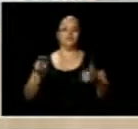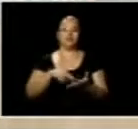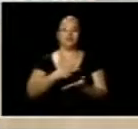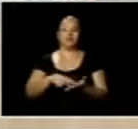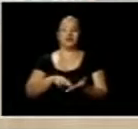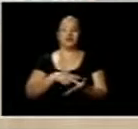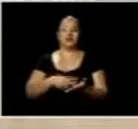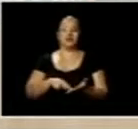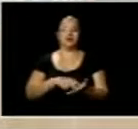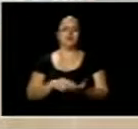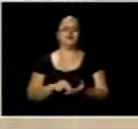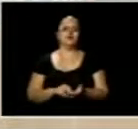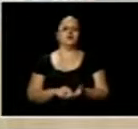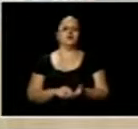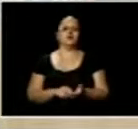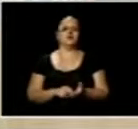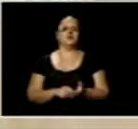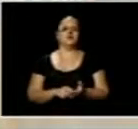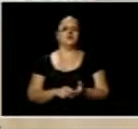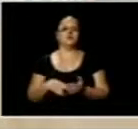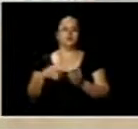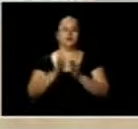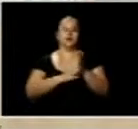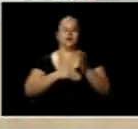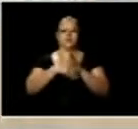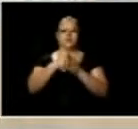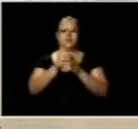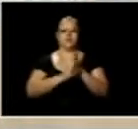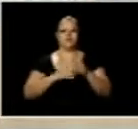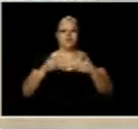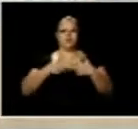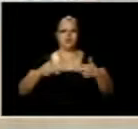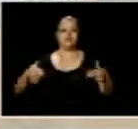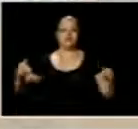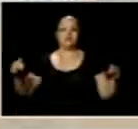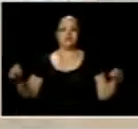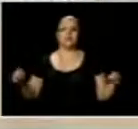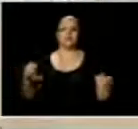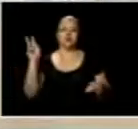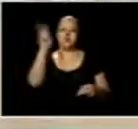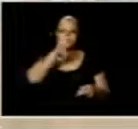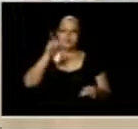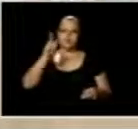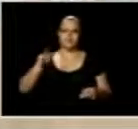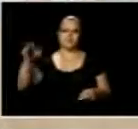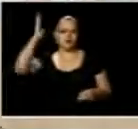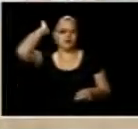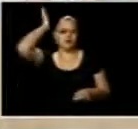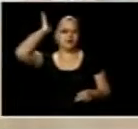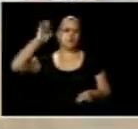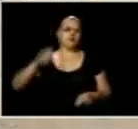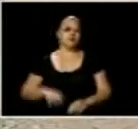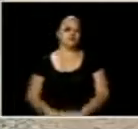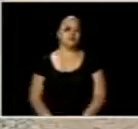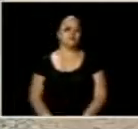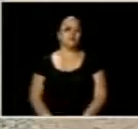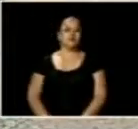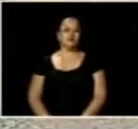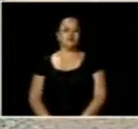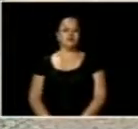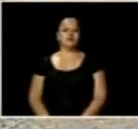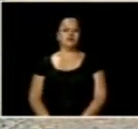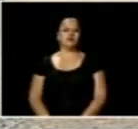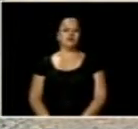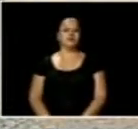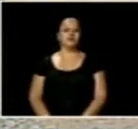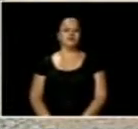também dança e salão de artes plásticas e visuais de Taubaté. Em discussão. Salvador, presidente. Vereador